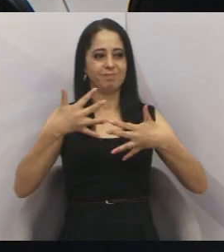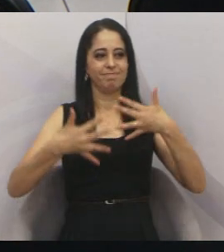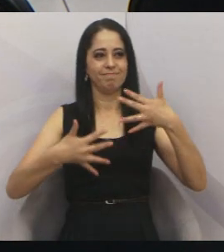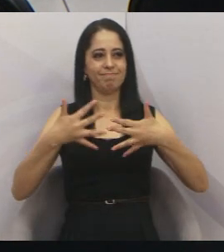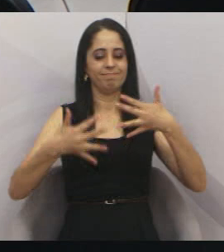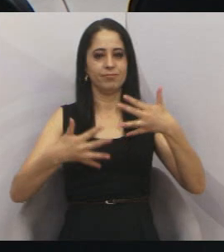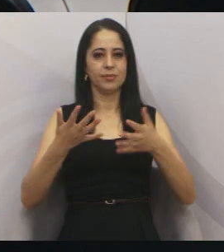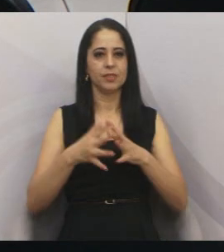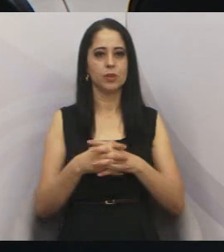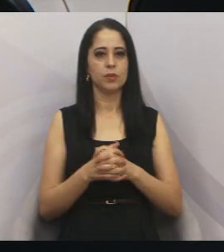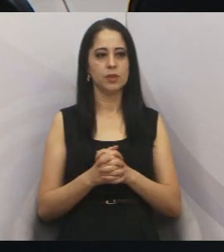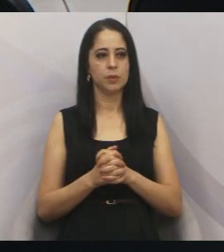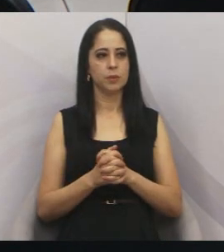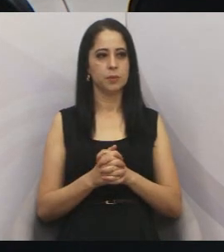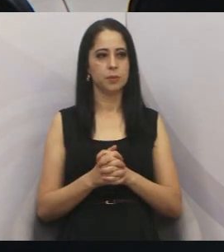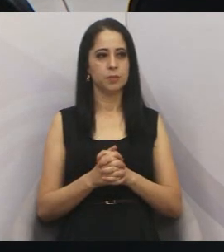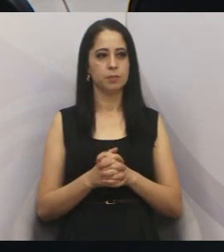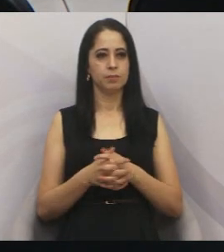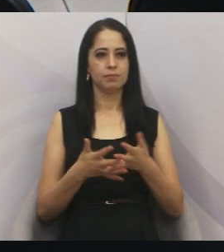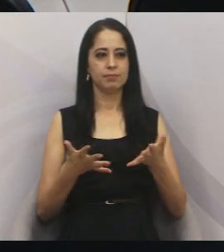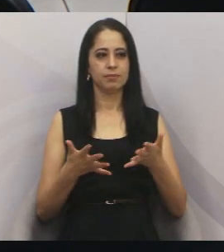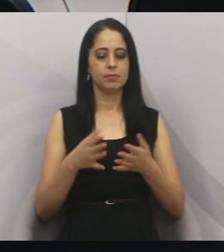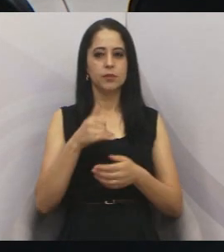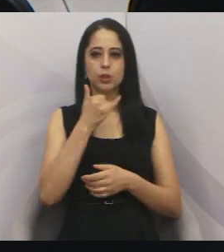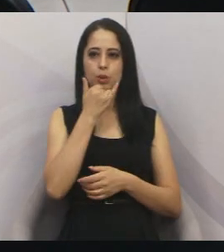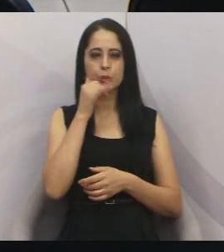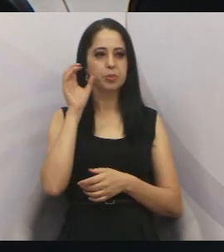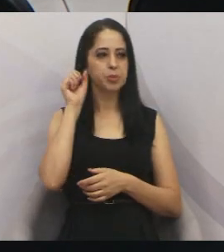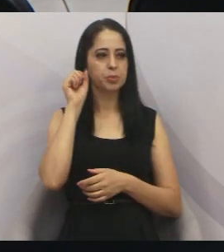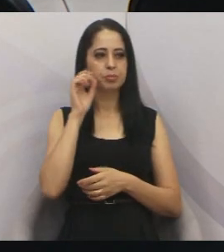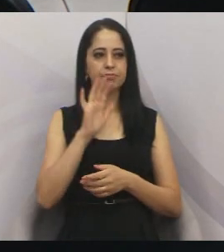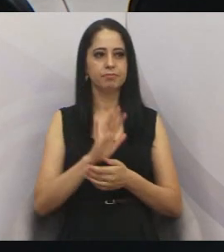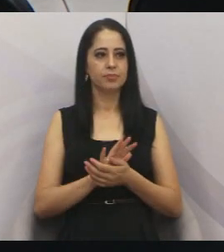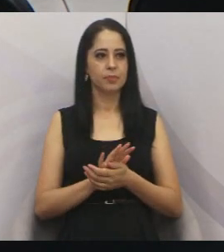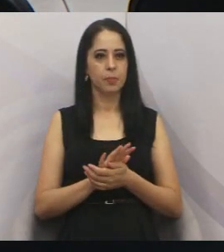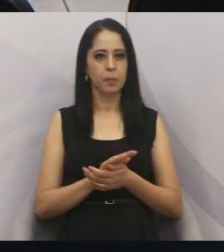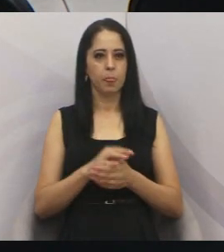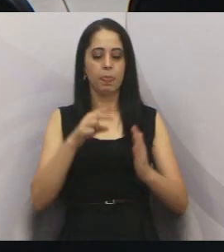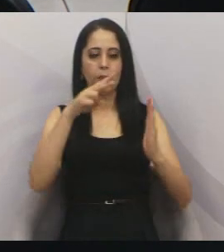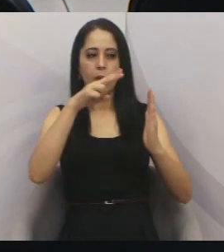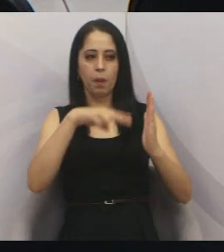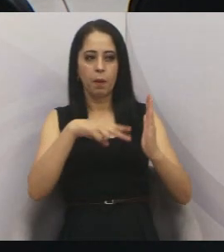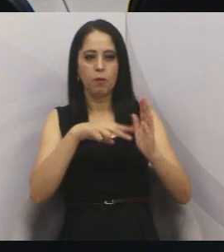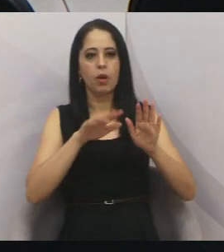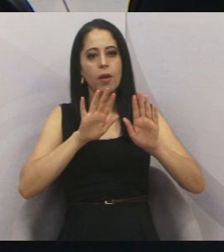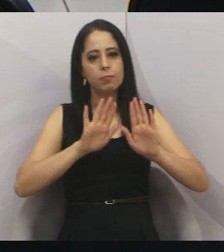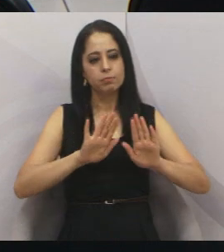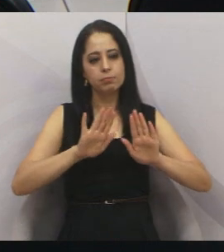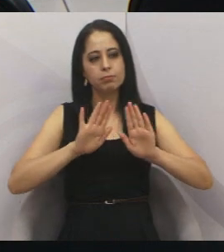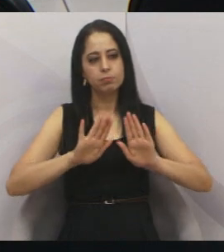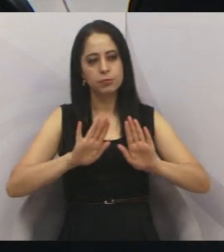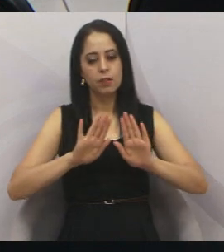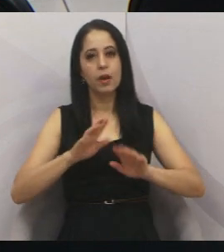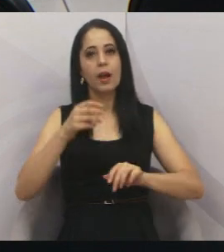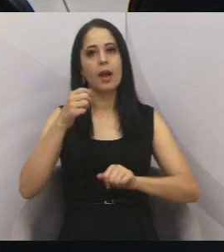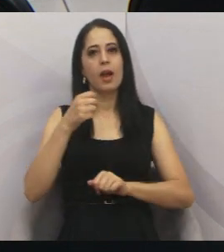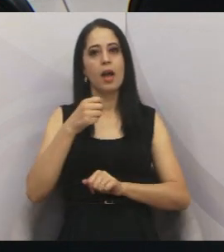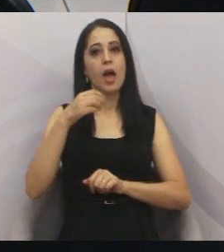Entendi. Tá, eu vou ler mais devagar, assim, para todo mundo poder acompanhar, para poder